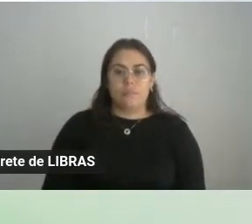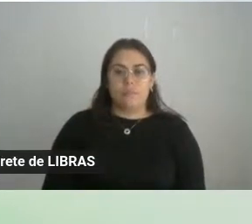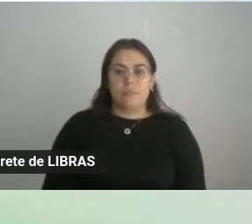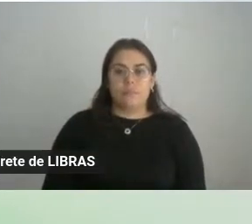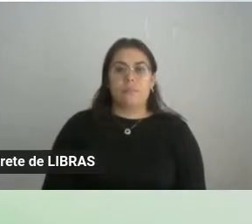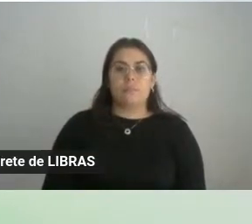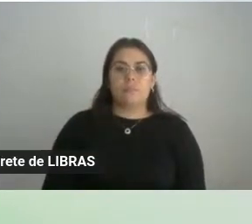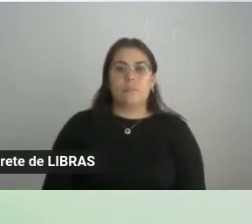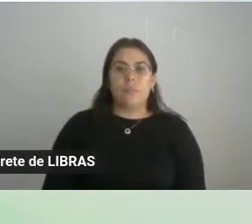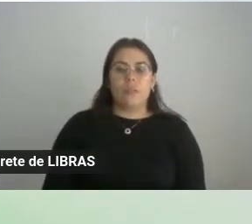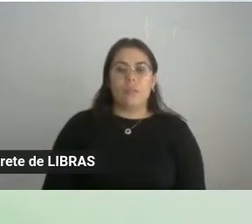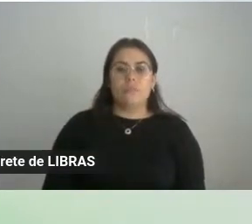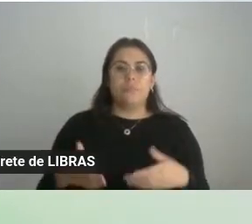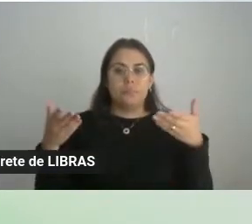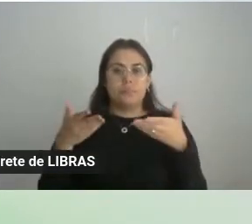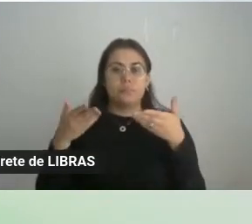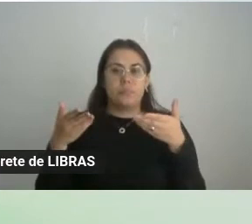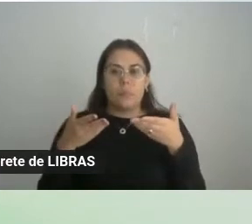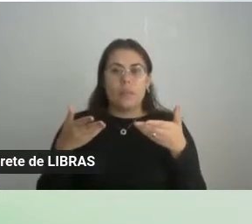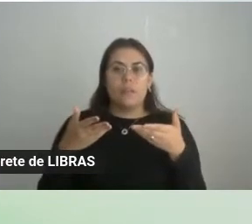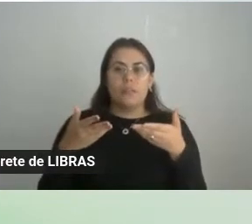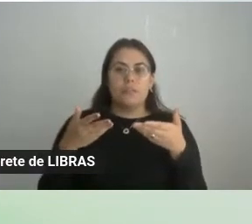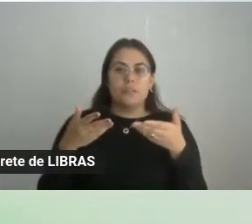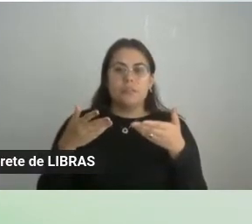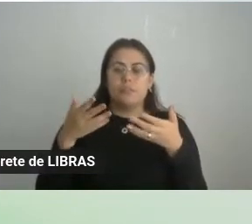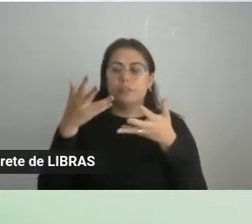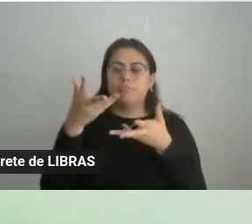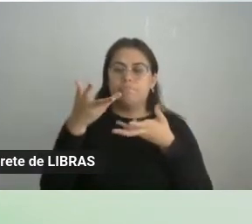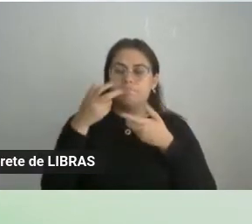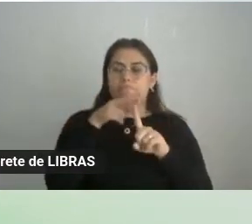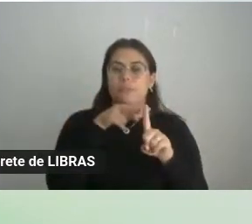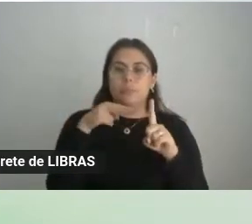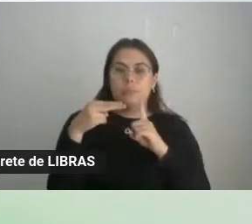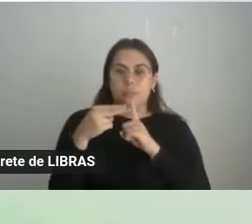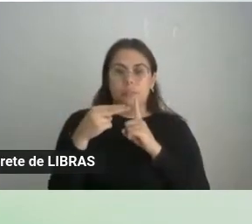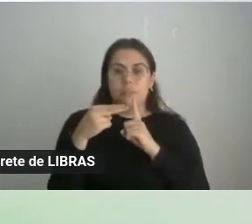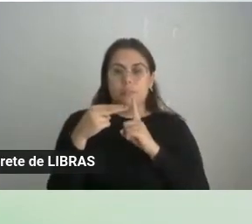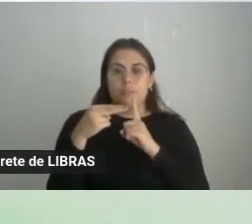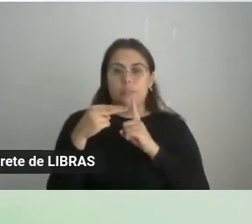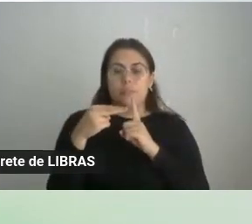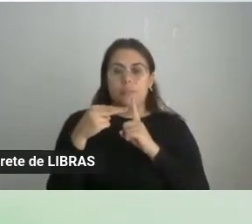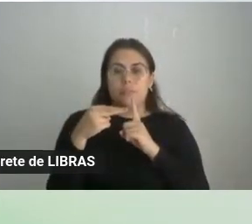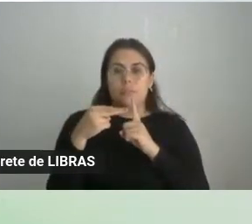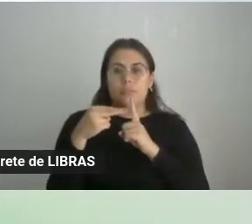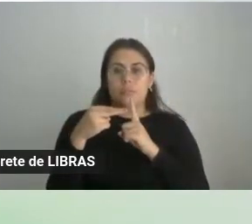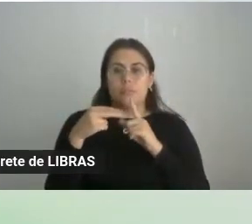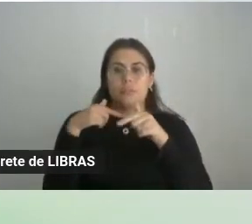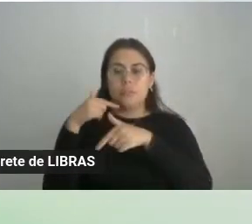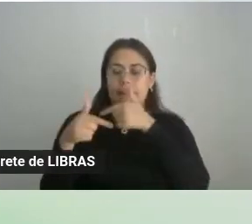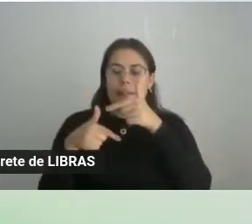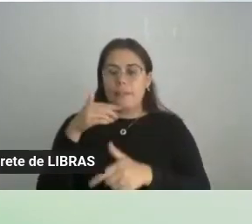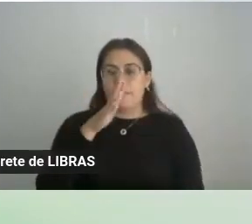com destaque, não é, a esse olhar que você tem, que atua diretamente com as